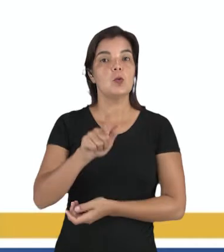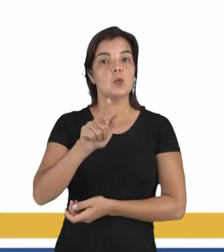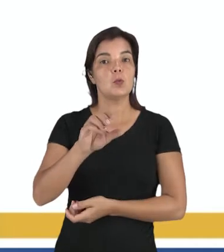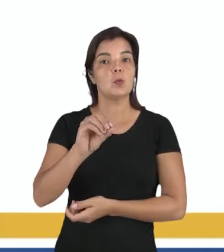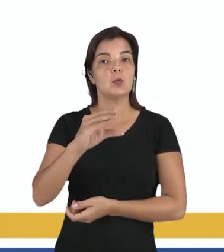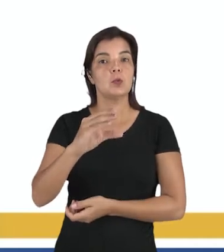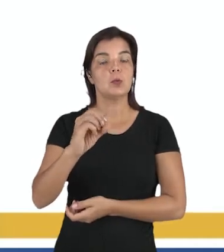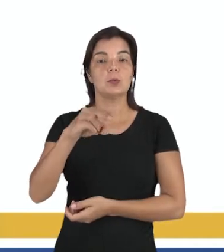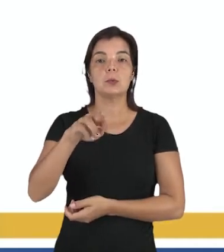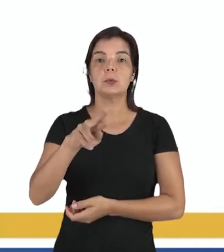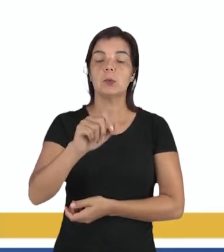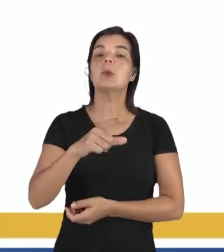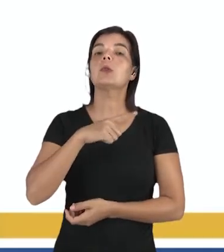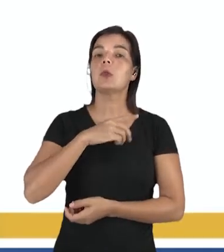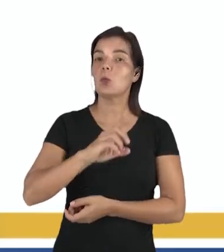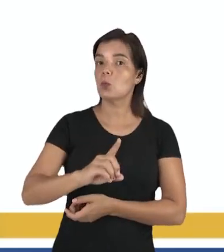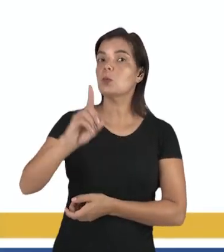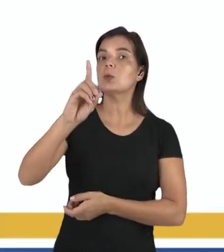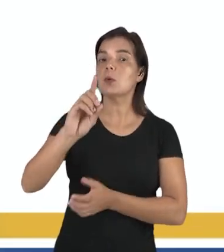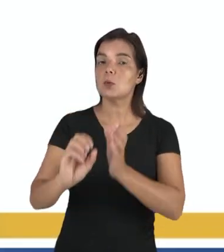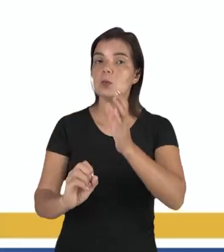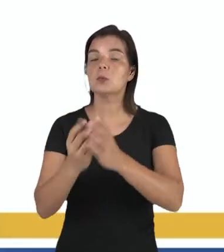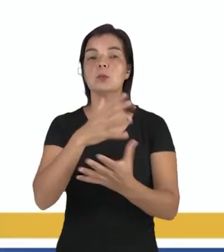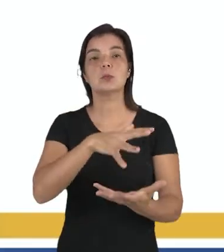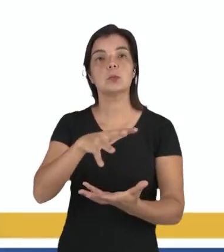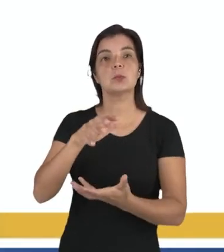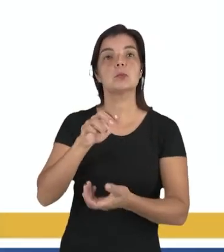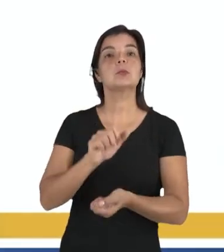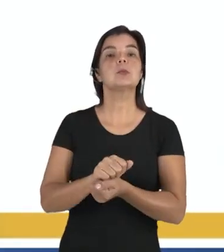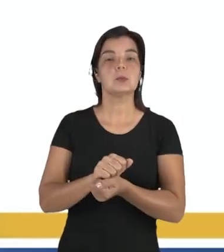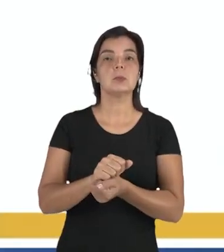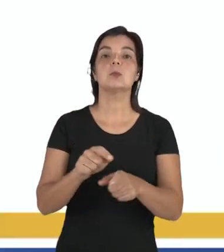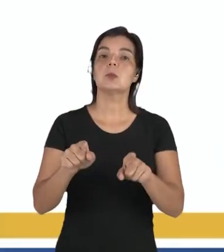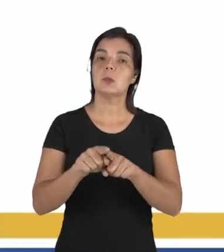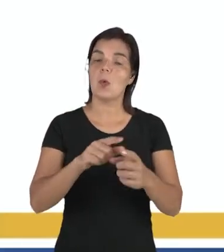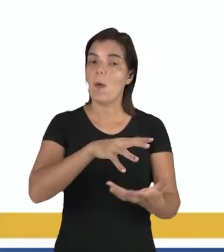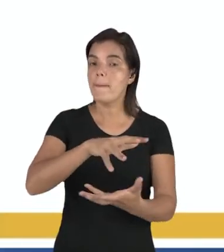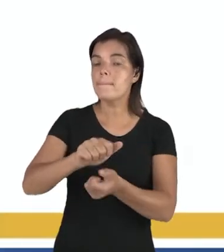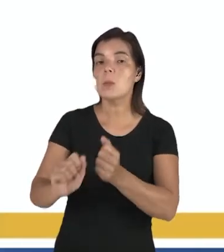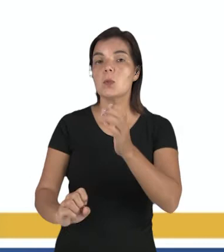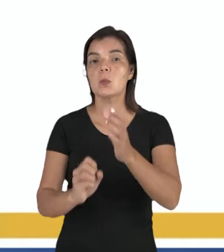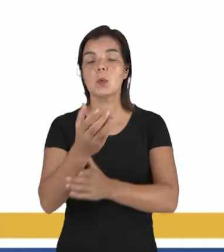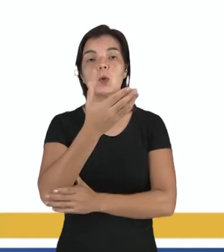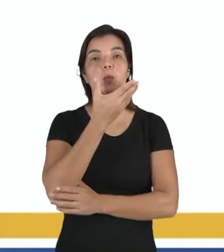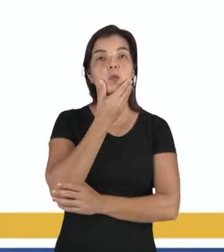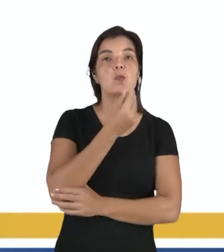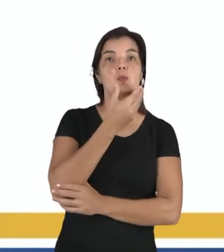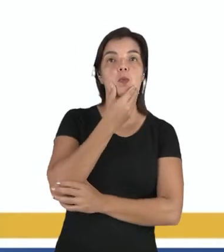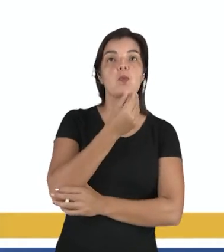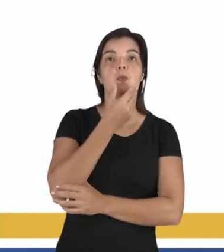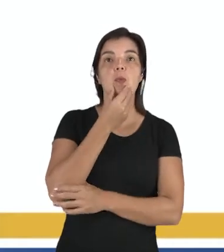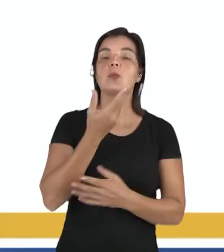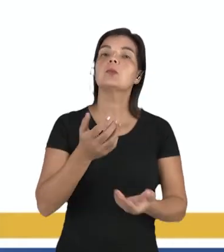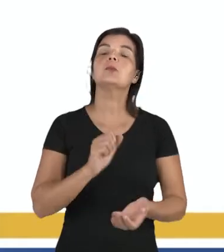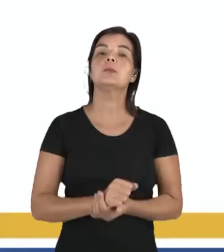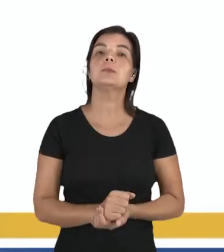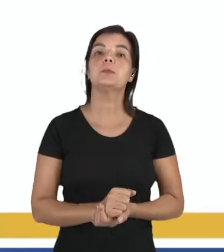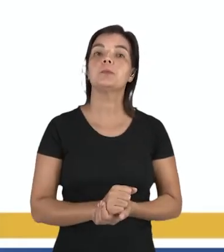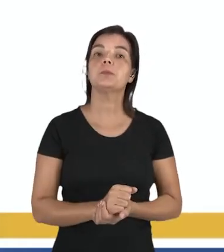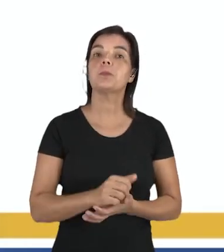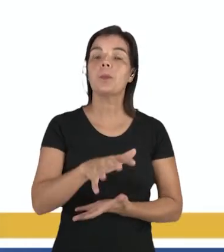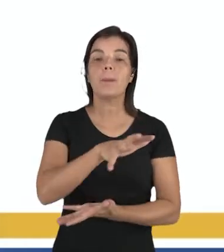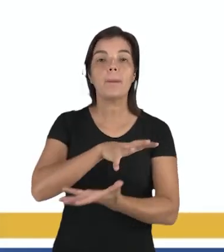dominante na Idade Média. Há um Deus que criou o mundo e a Terra foi criada para o homem. Então há um geocentrismo. E a